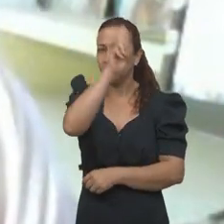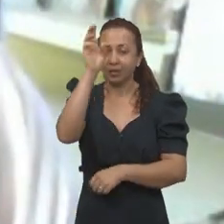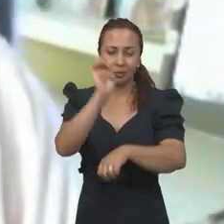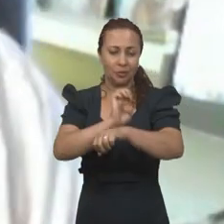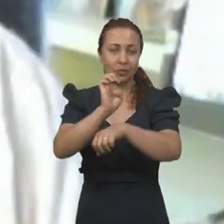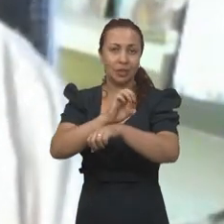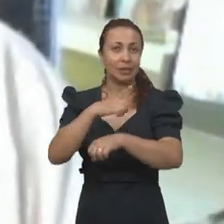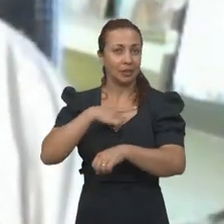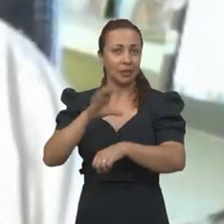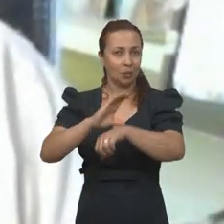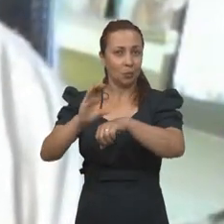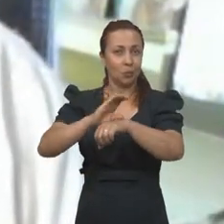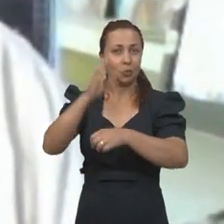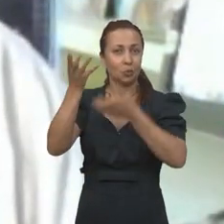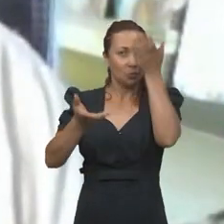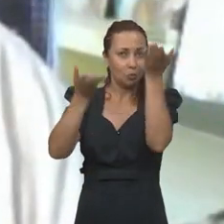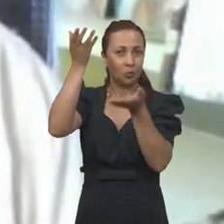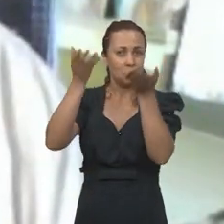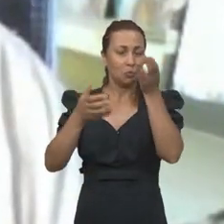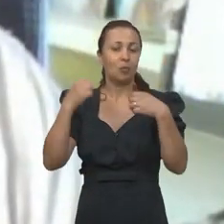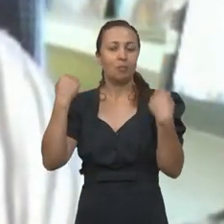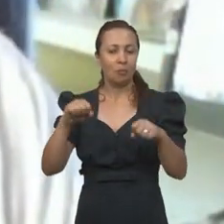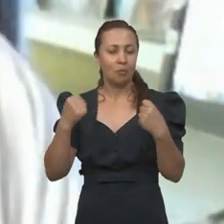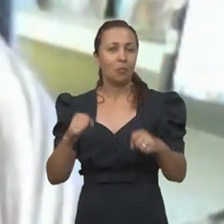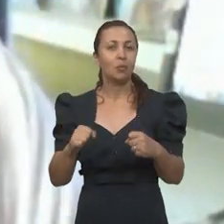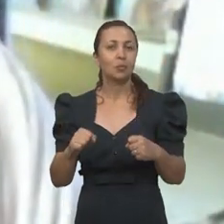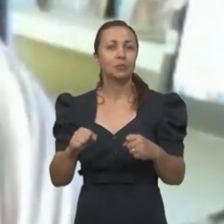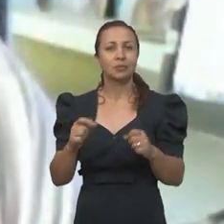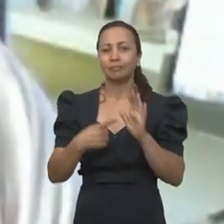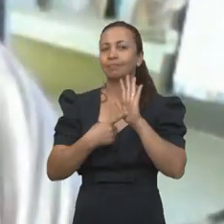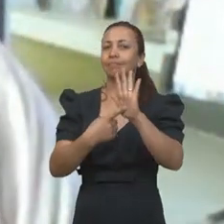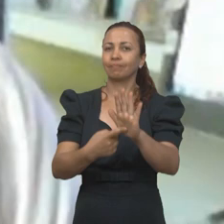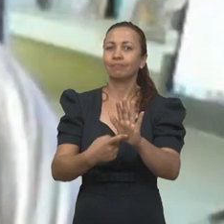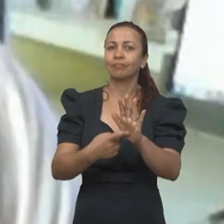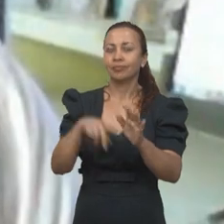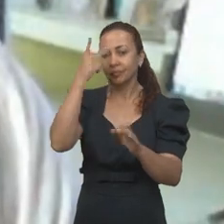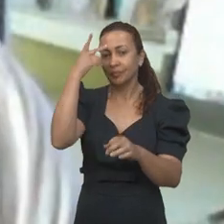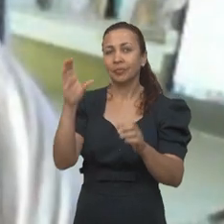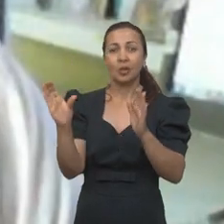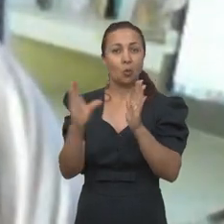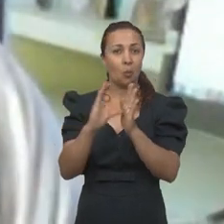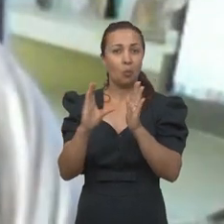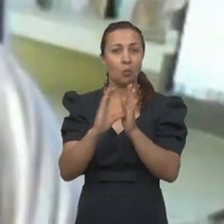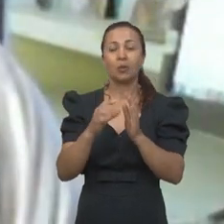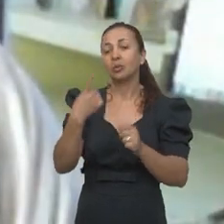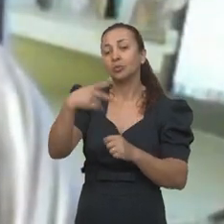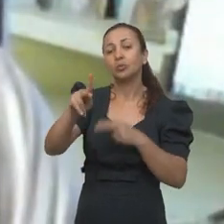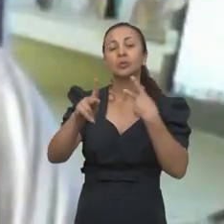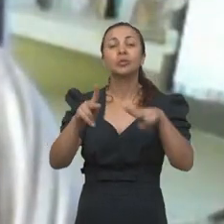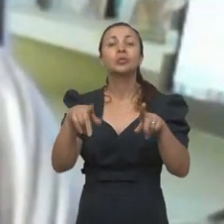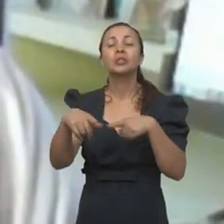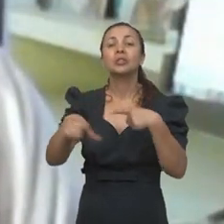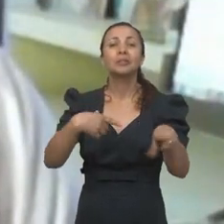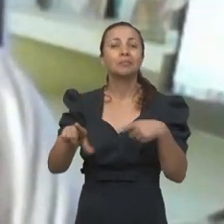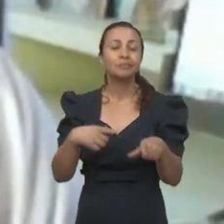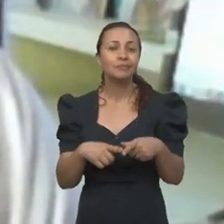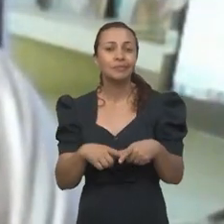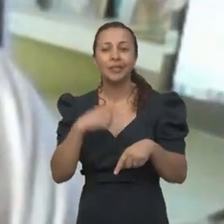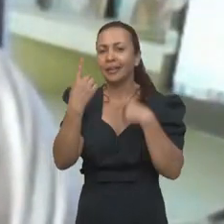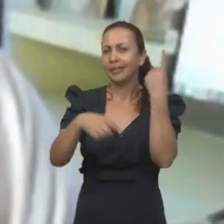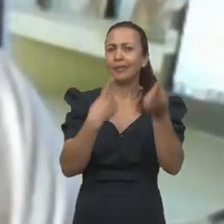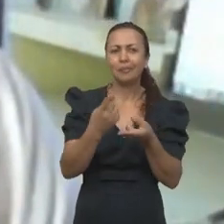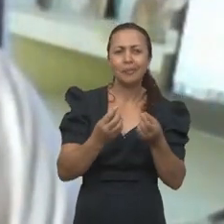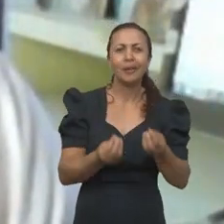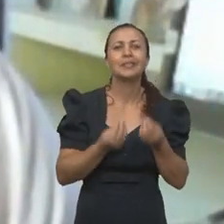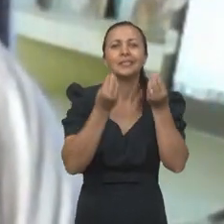do estado que tem Curso de Economia possa apresentar para a comunidade os seus trabalhos e